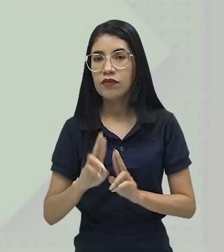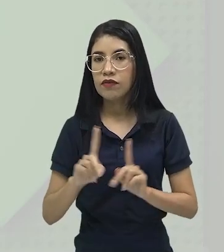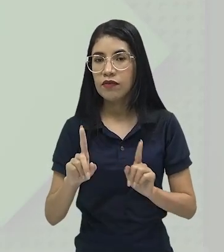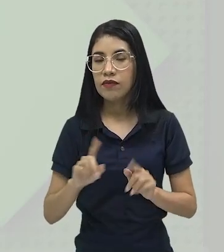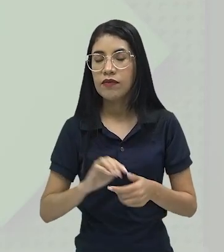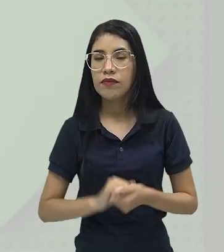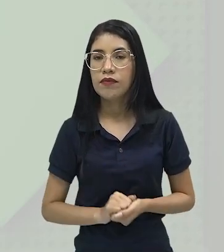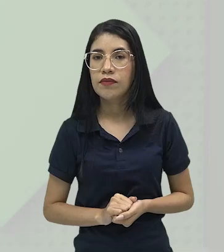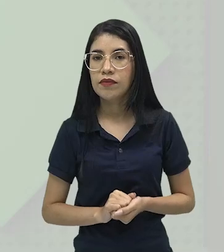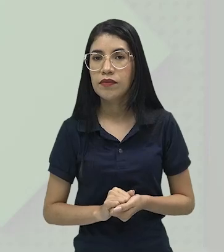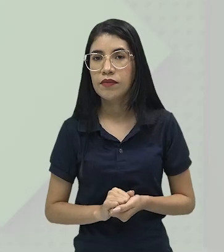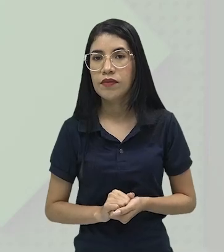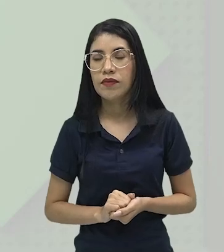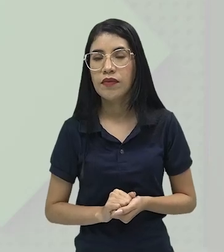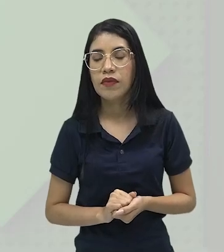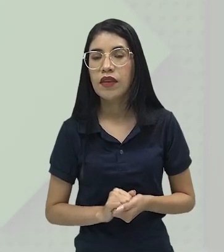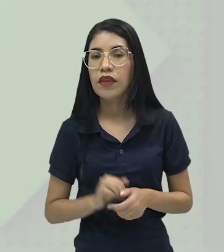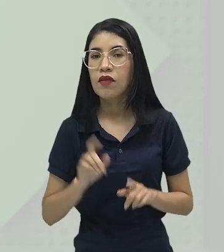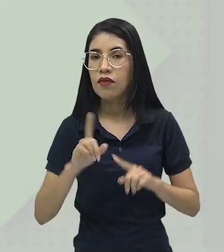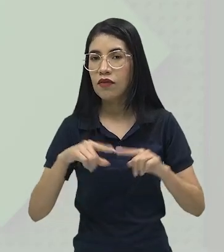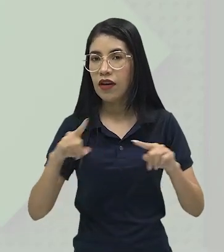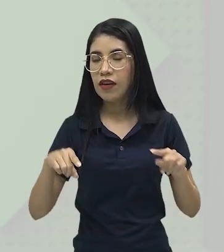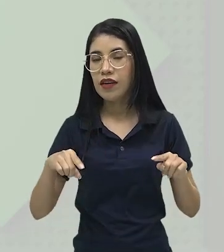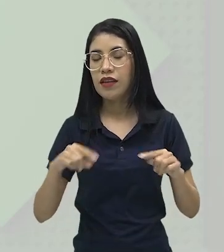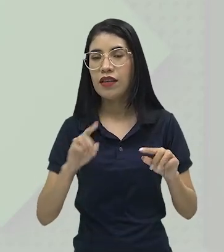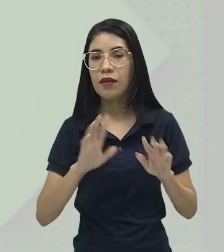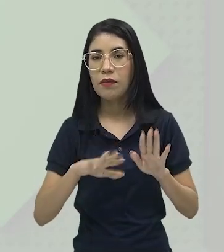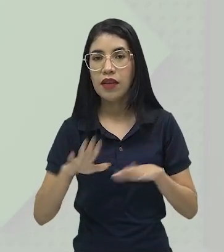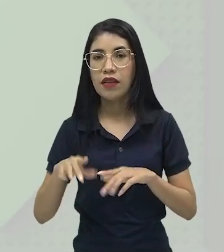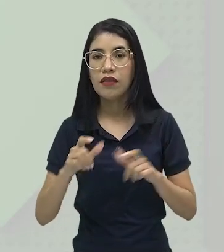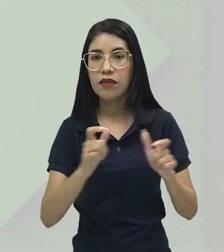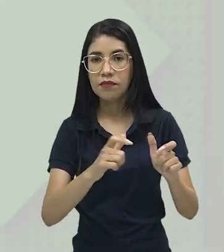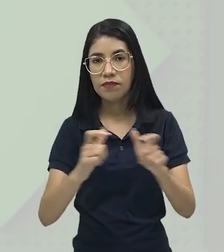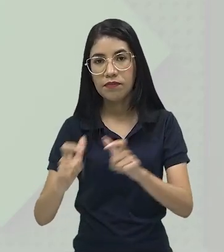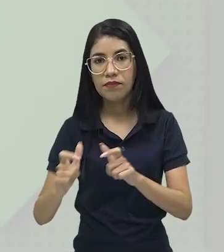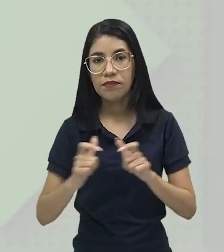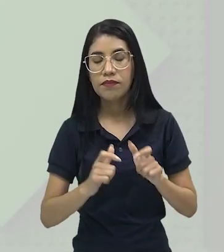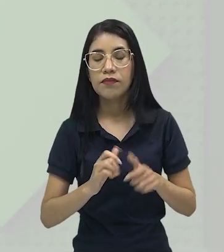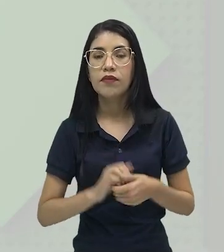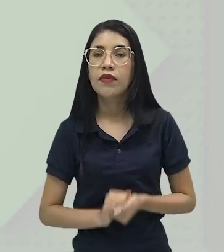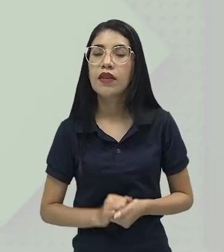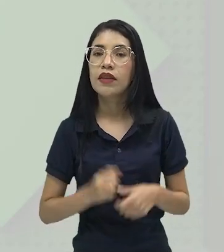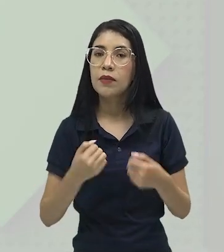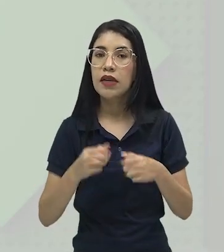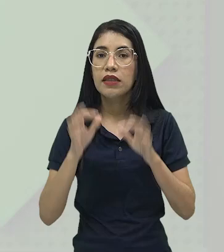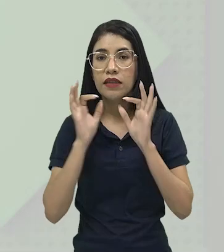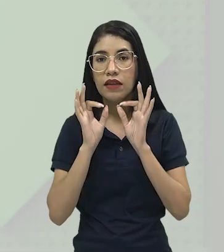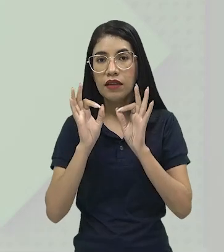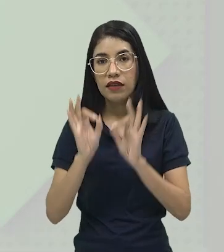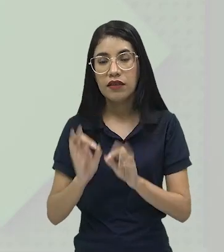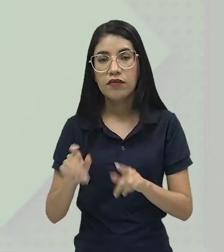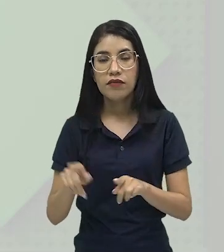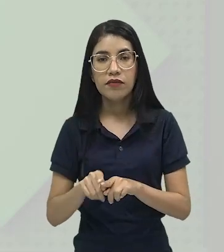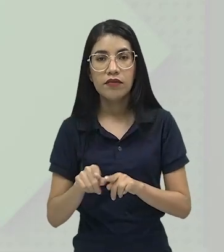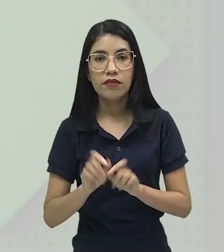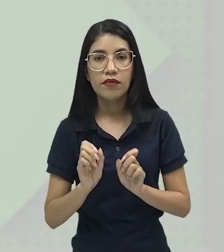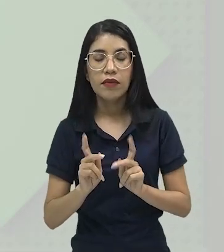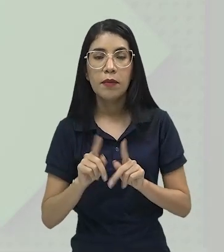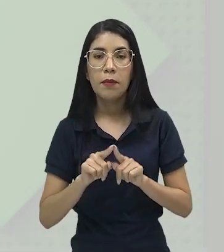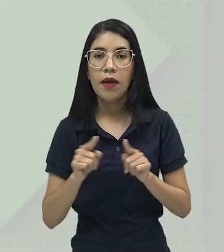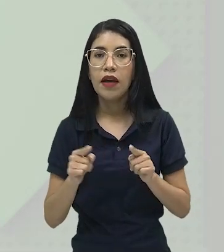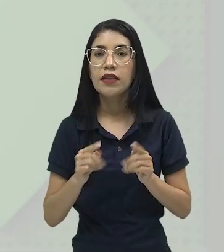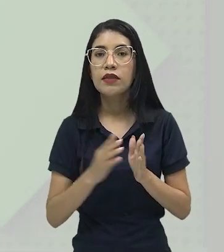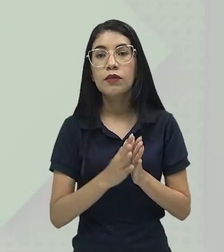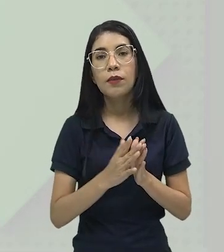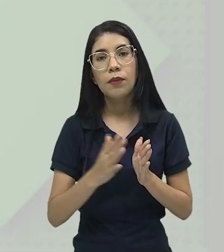vai variar, sim, com certeza, de acordo com cada cidade, certo? Então, é preciso observar isso também. Claro que ao